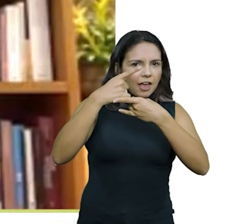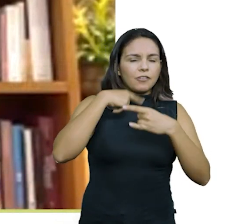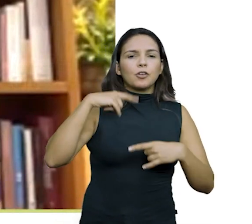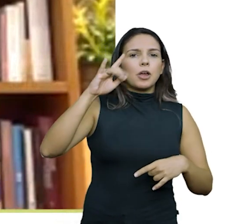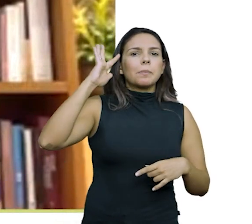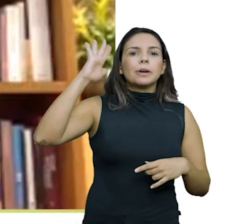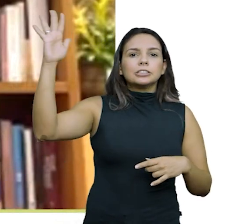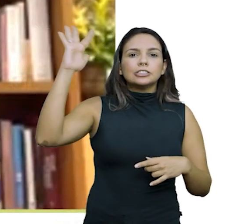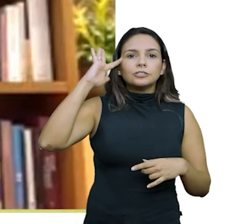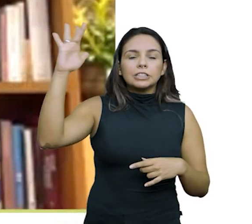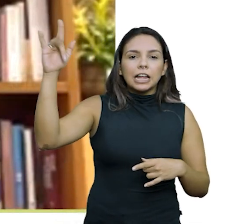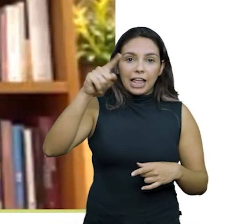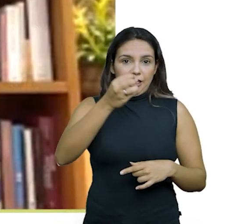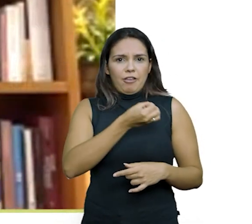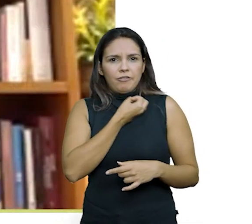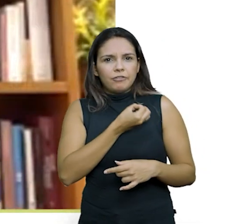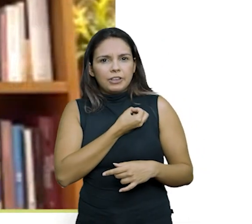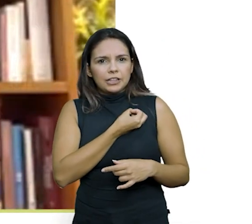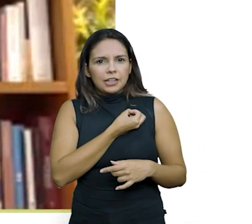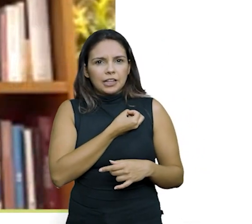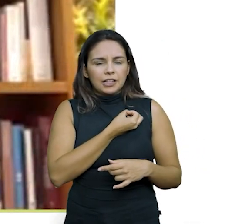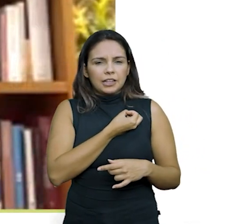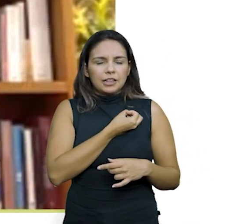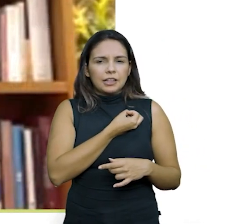não imaginava que essa vida